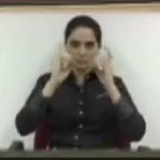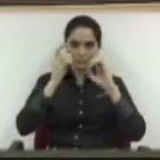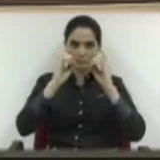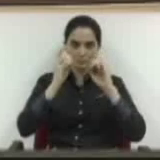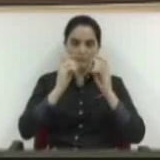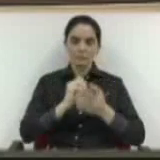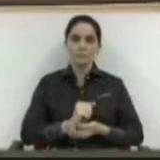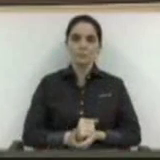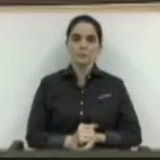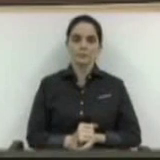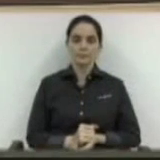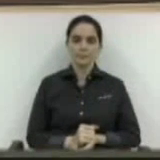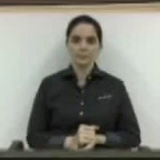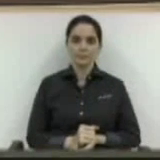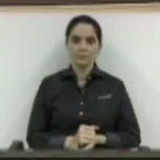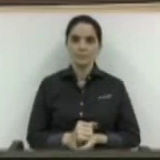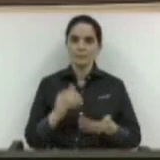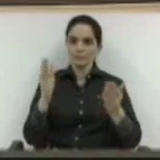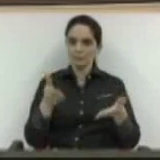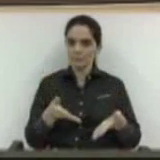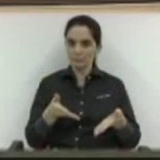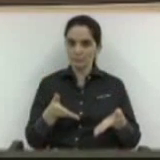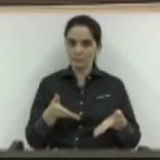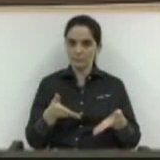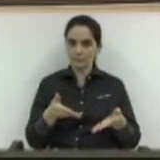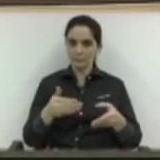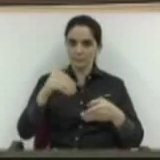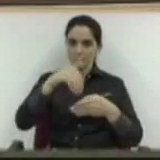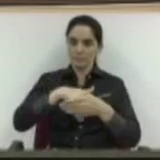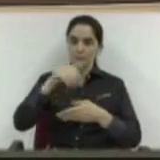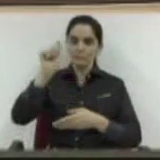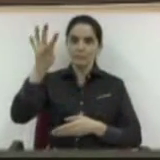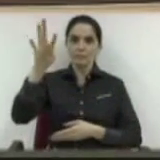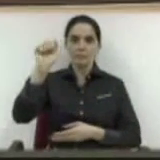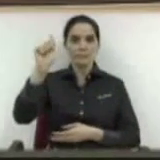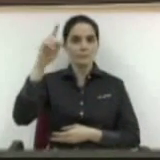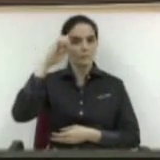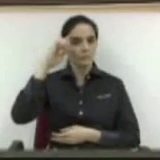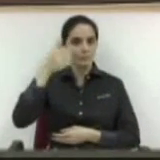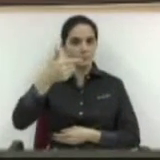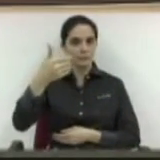presente sessão e, neste momento, coloca em votação a ata do dia